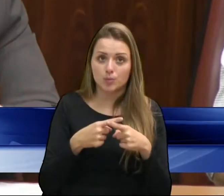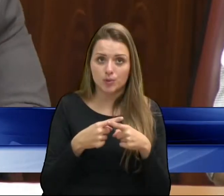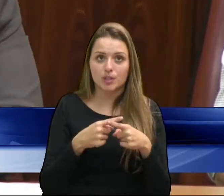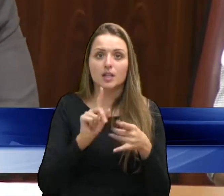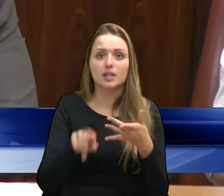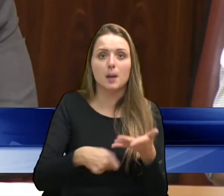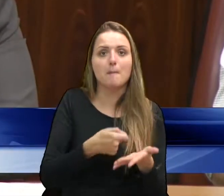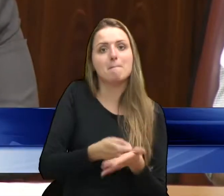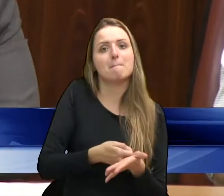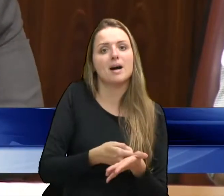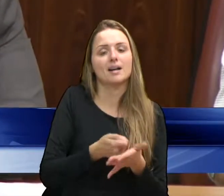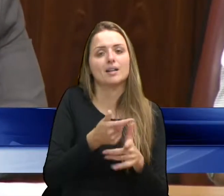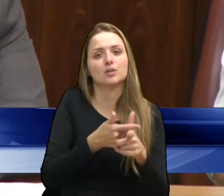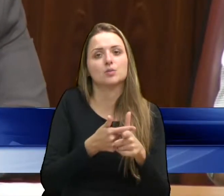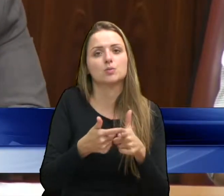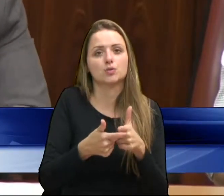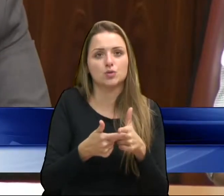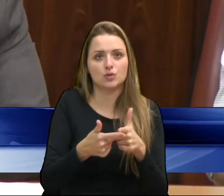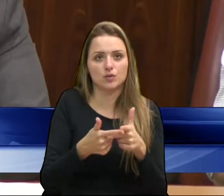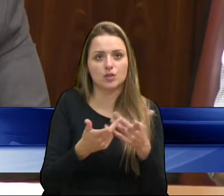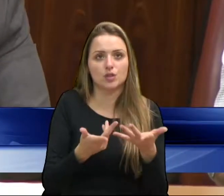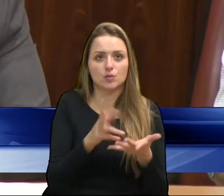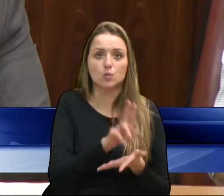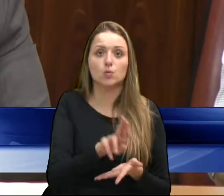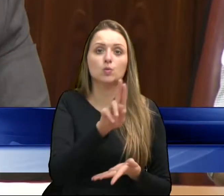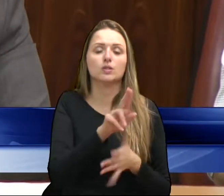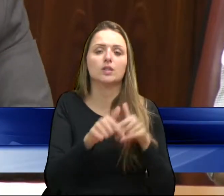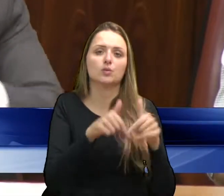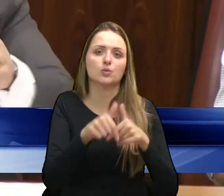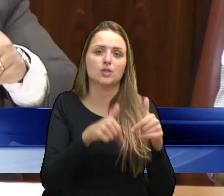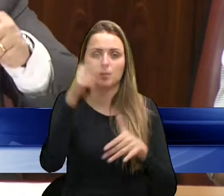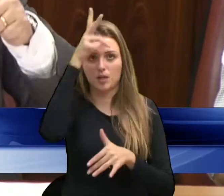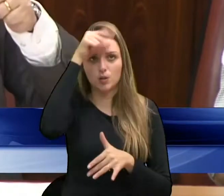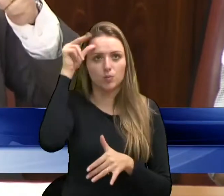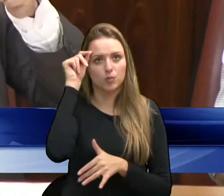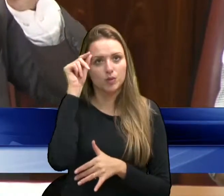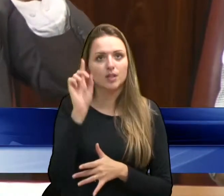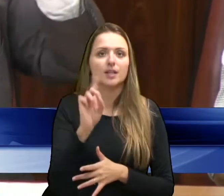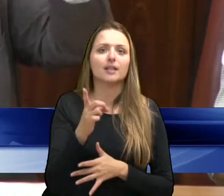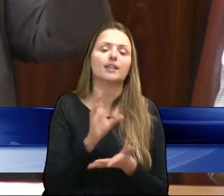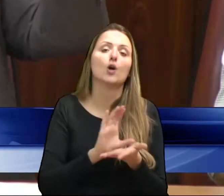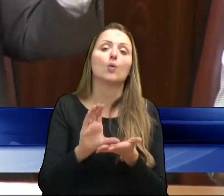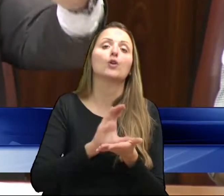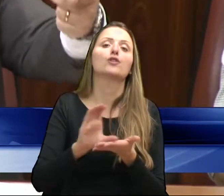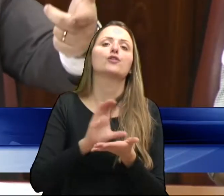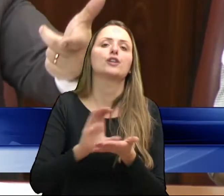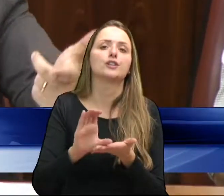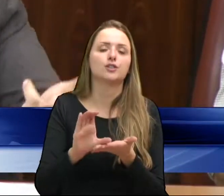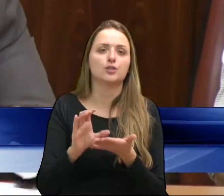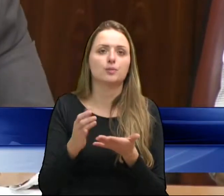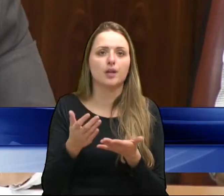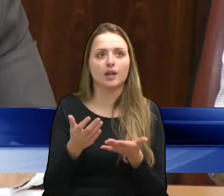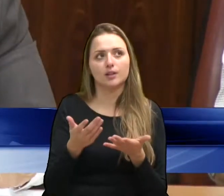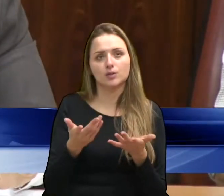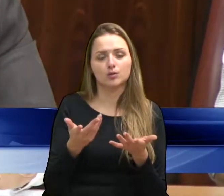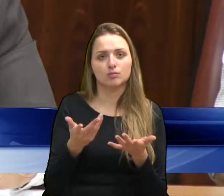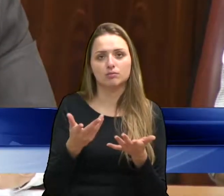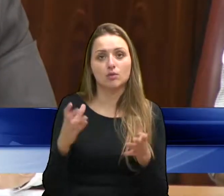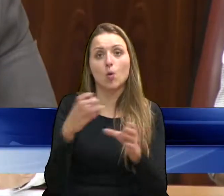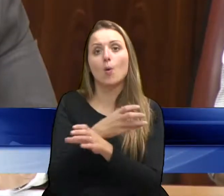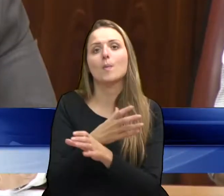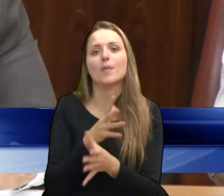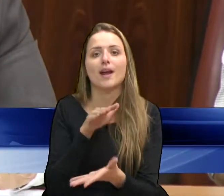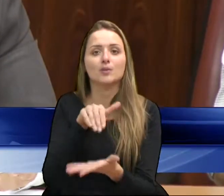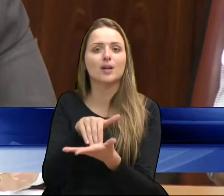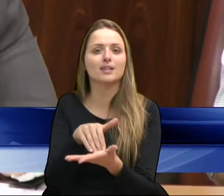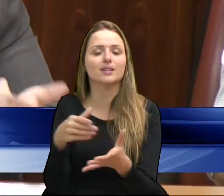pagando de forma parcelada, ele estaria se utilizando do serviço público. Ele não teria feito um investimento numa outorga ao longo de um contrato de 15 anos